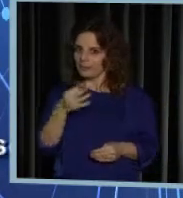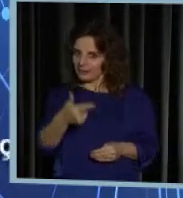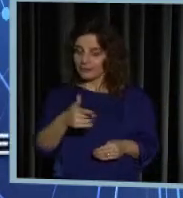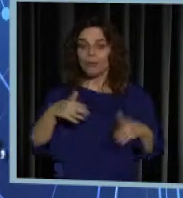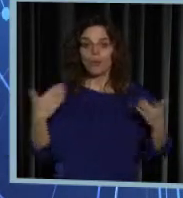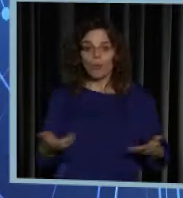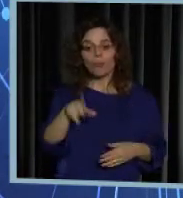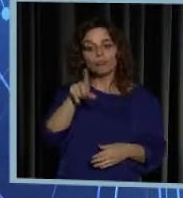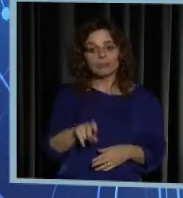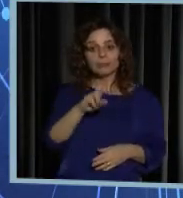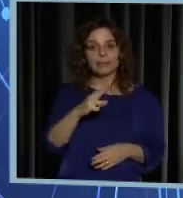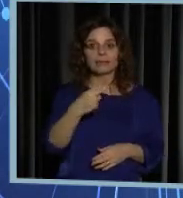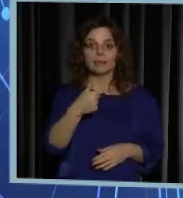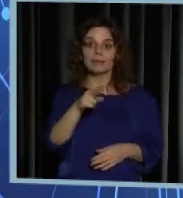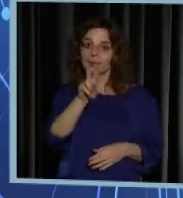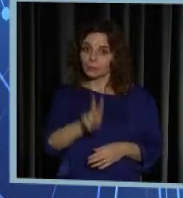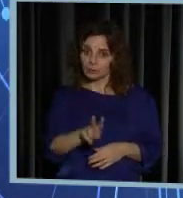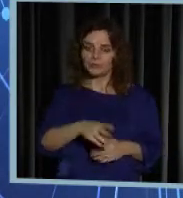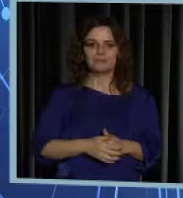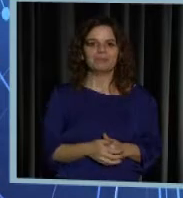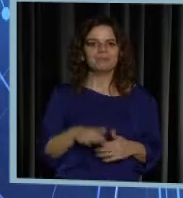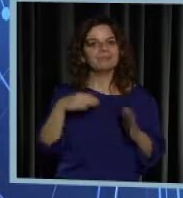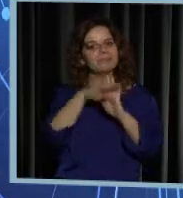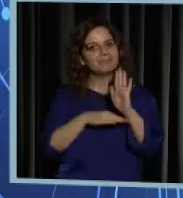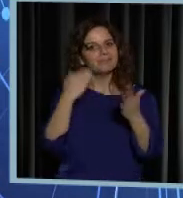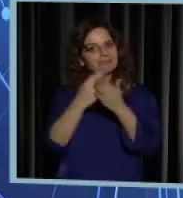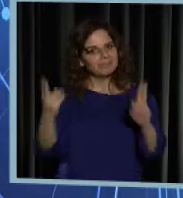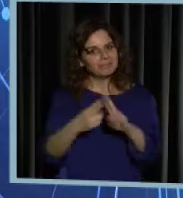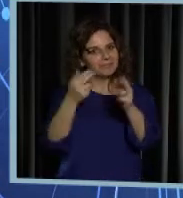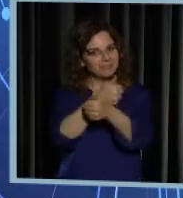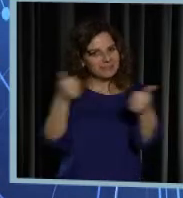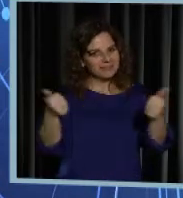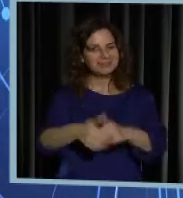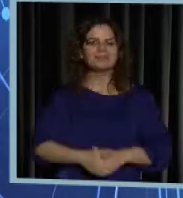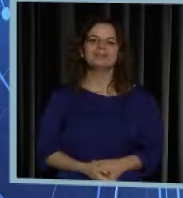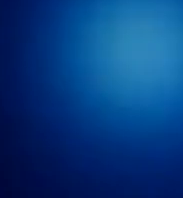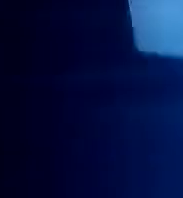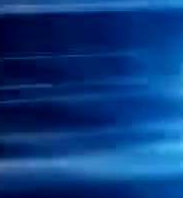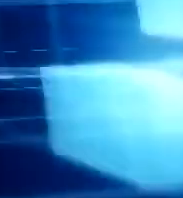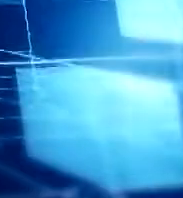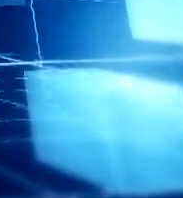portal.uab.pt ou no Play da RTP2. Até ao próximo programa. Fique bem.